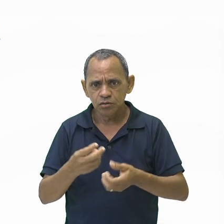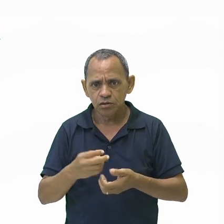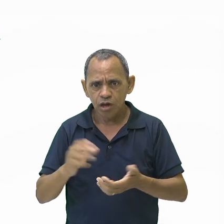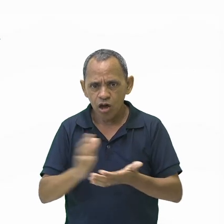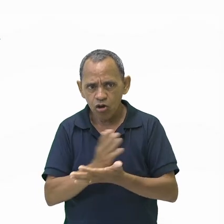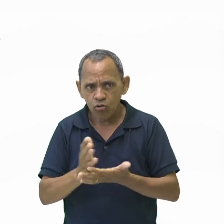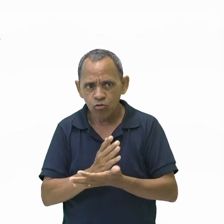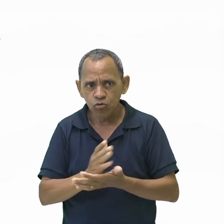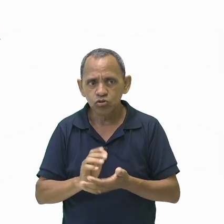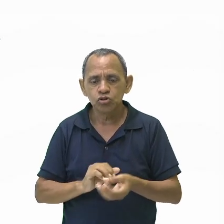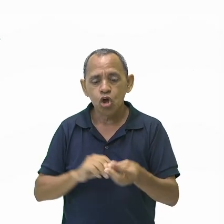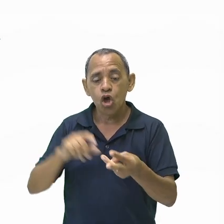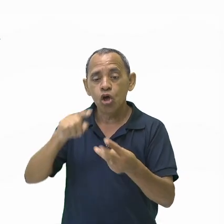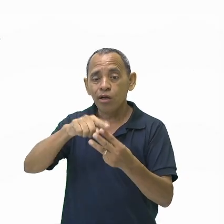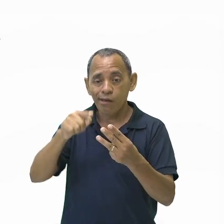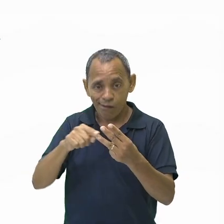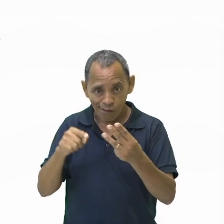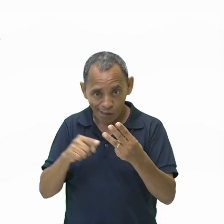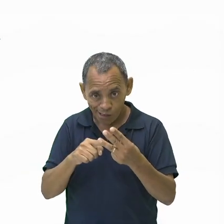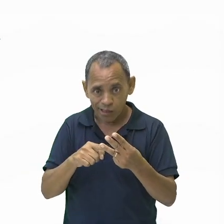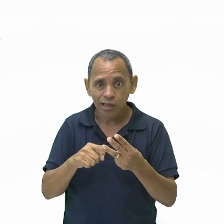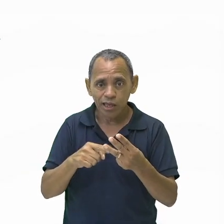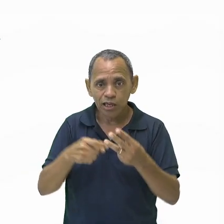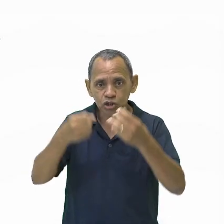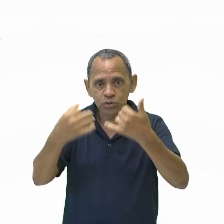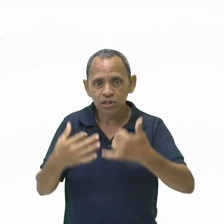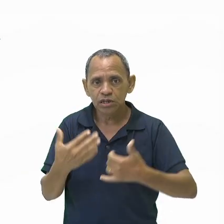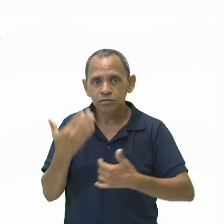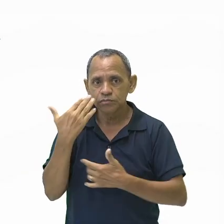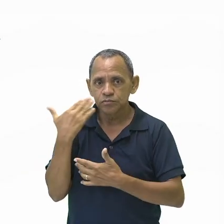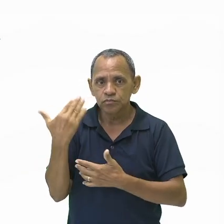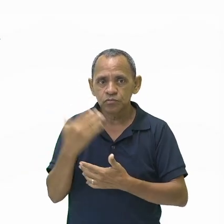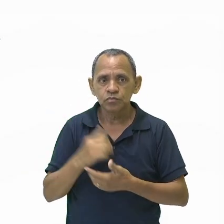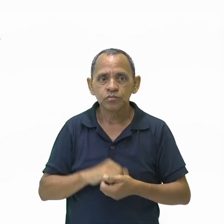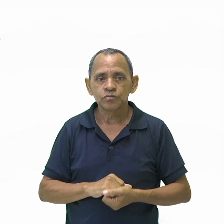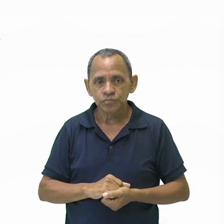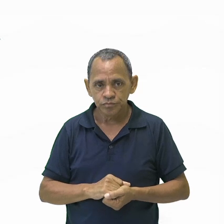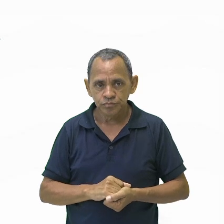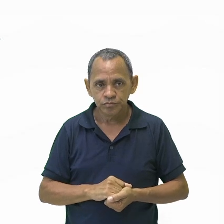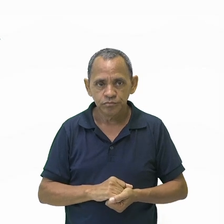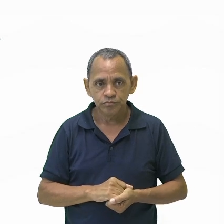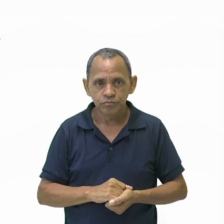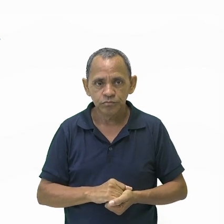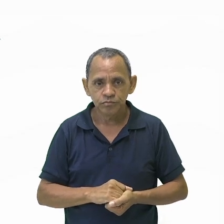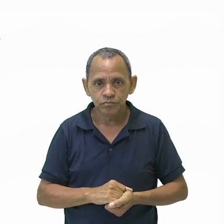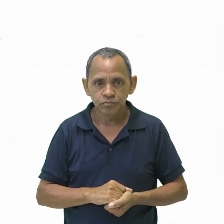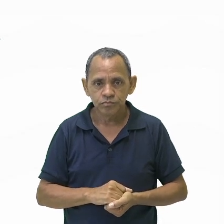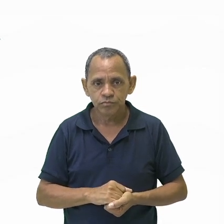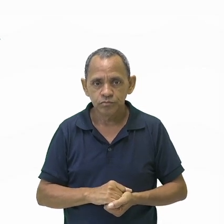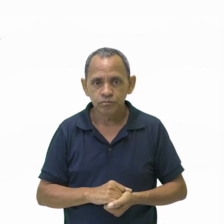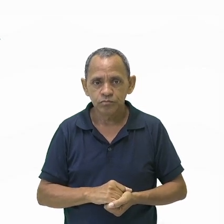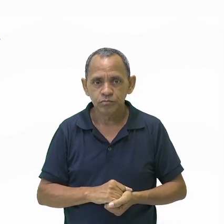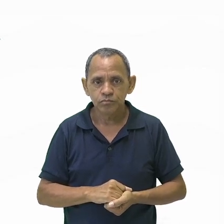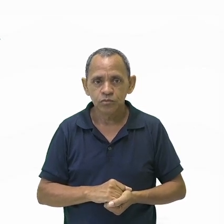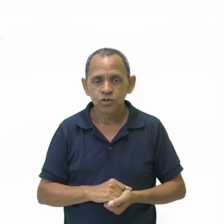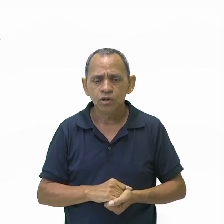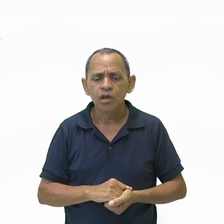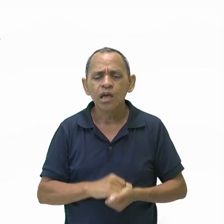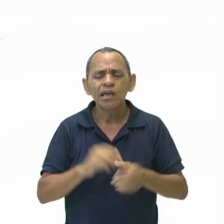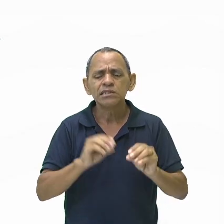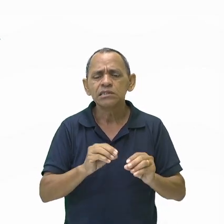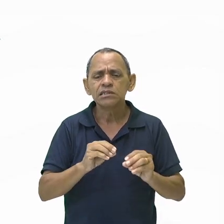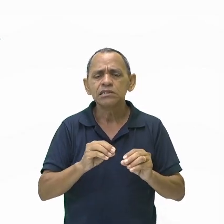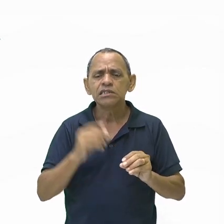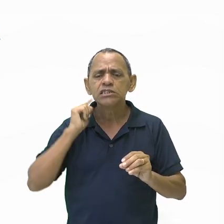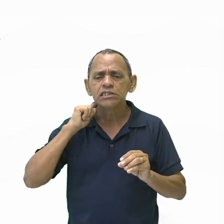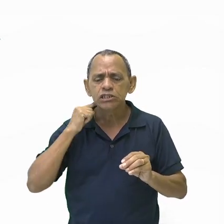para vocês relacionadas ali ao fim, tá? Para onde vai parar esse lixo aqui que é produzido no Brasil, certo? Bem, em